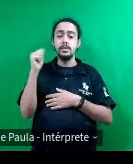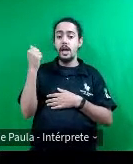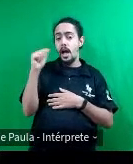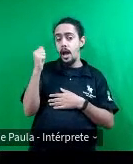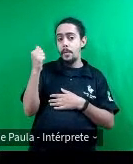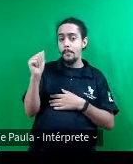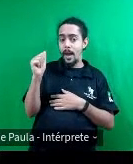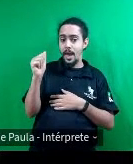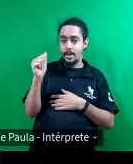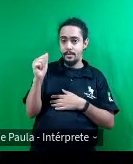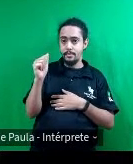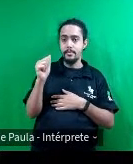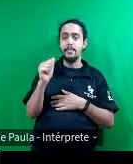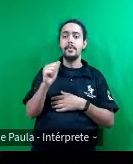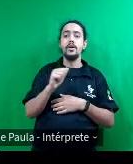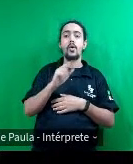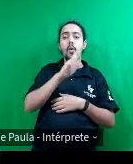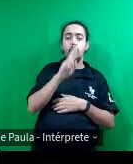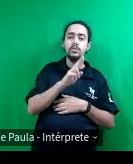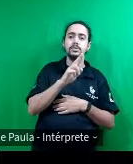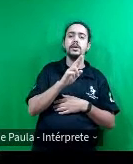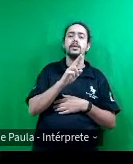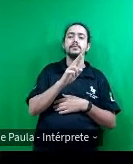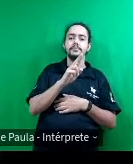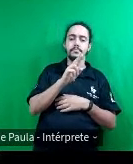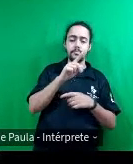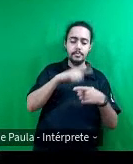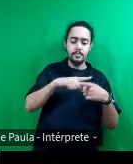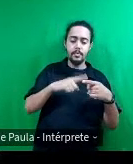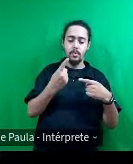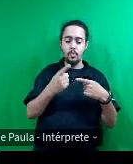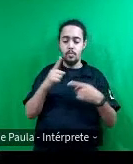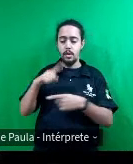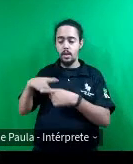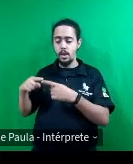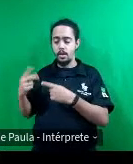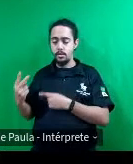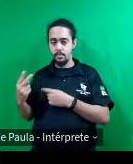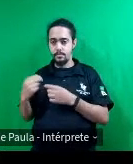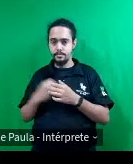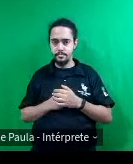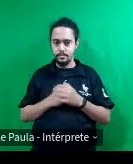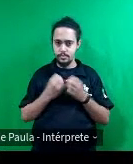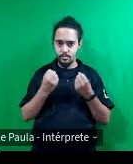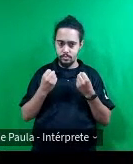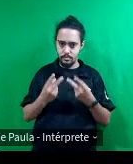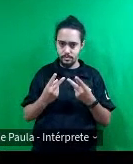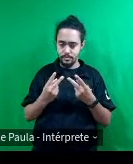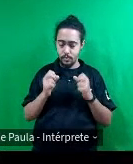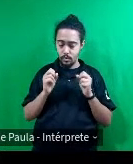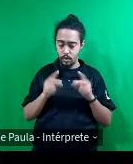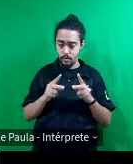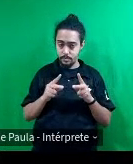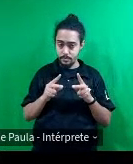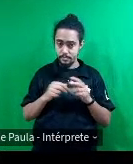pelo R1, quantos amperes que passam pelo R2. Entendeu? Então vai ser sempre o resistor oposto, dividido